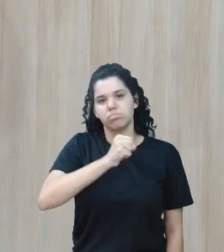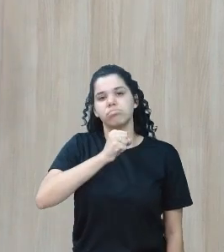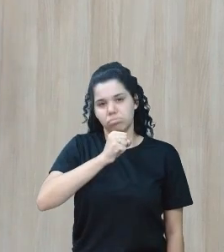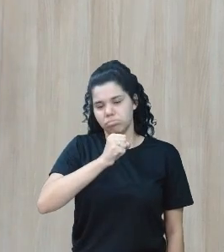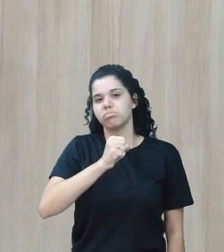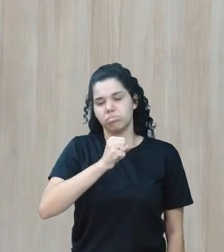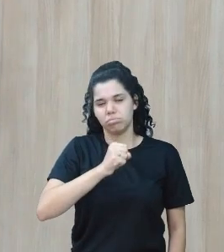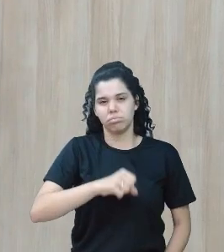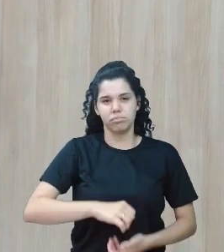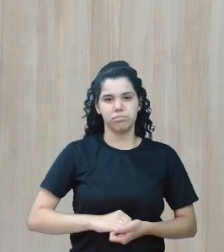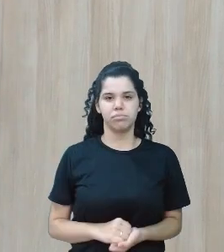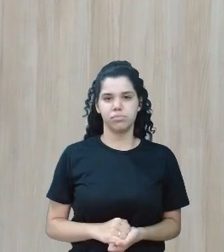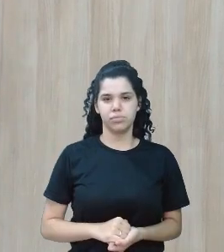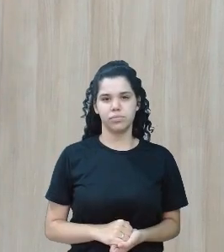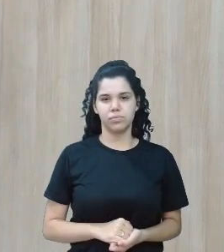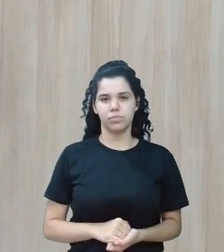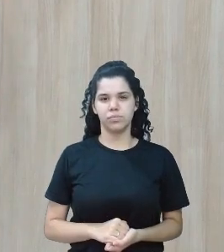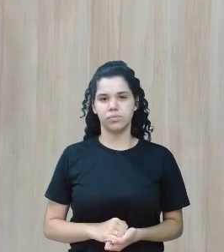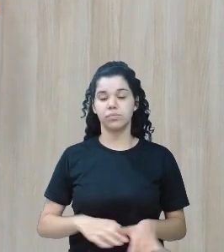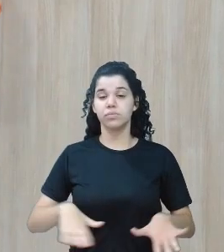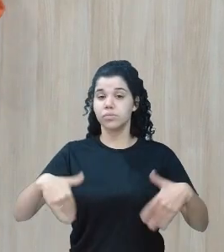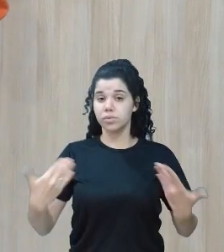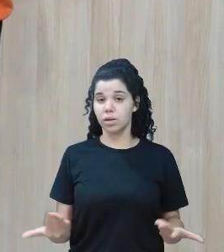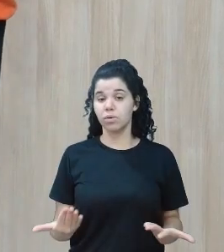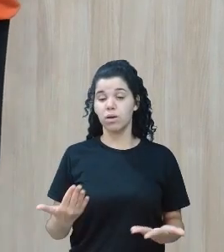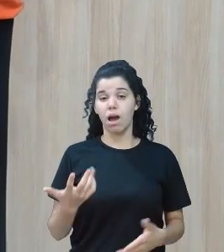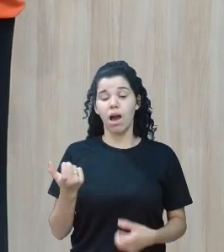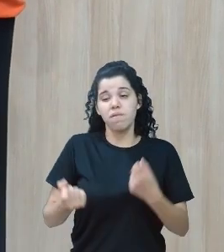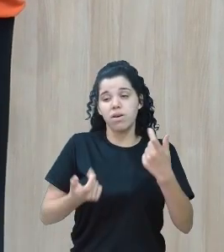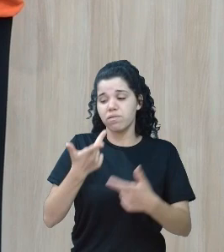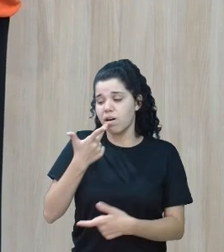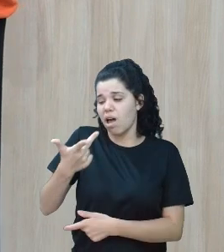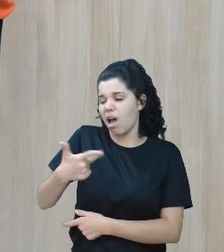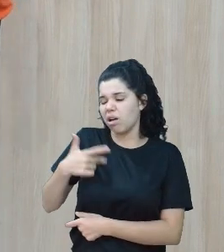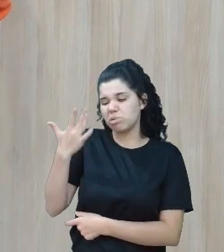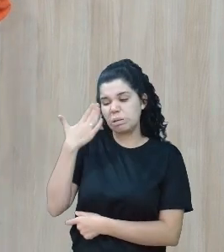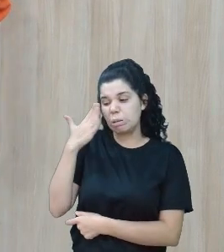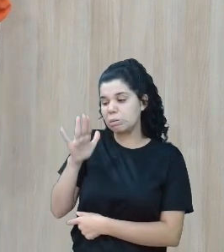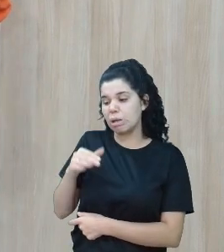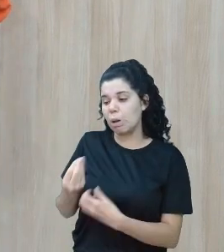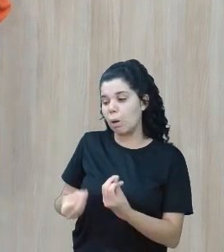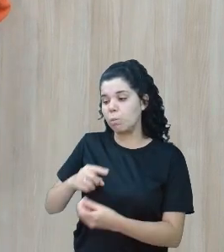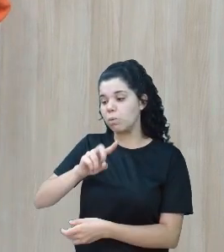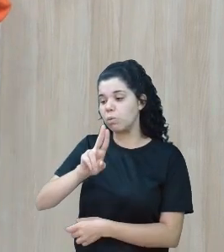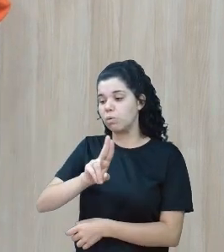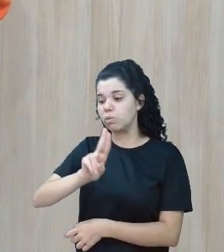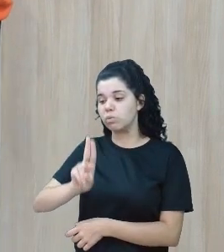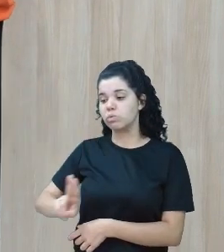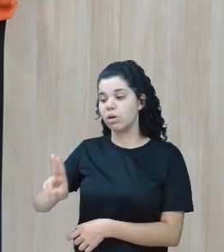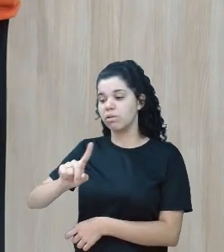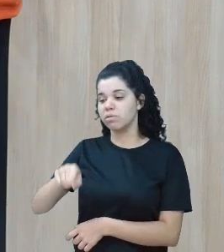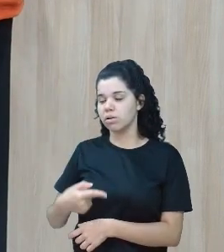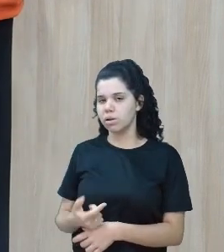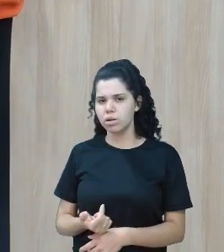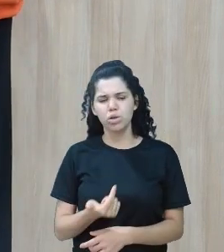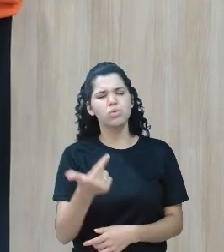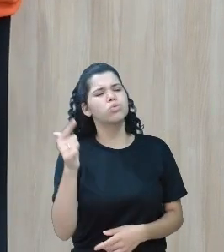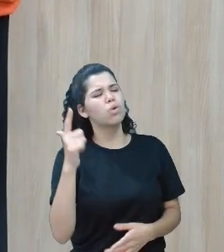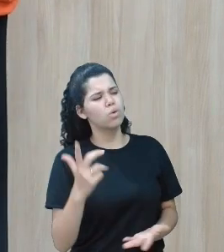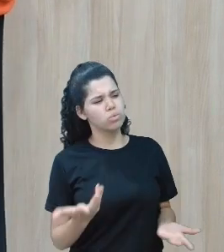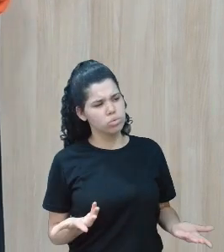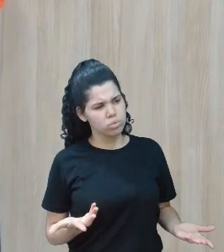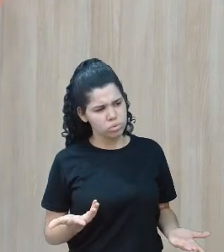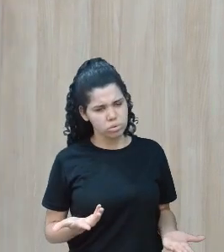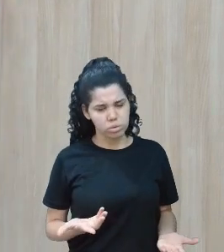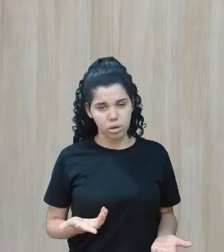com os sinais de pontuação. Então, muitas vezes, quando as pessoas chegam para mim e dizem assim, eu não sei usar vírgula, aí eu pergunto, e os outros sinais?